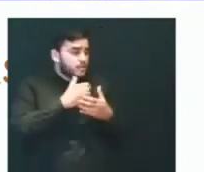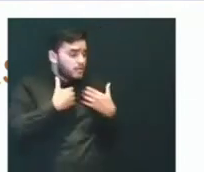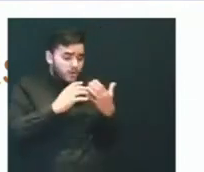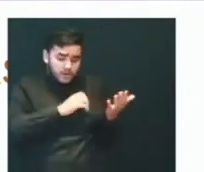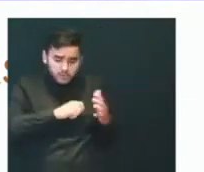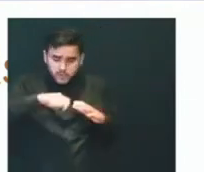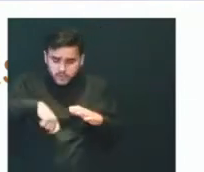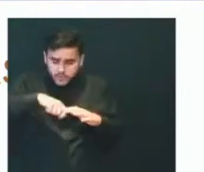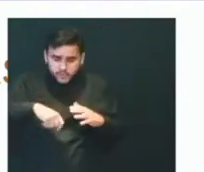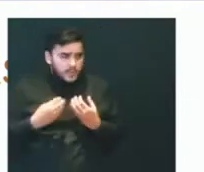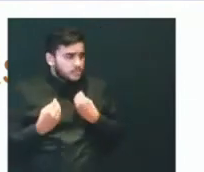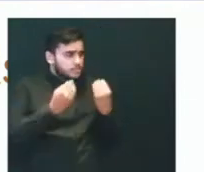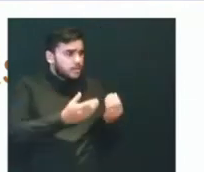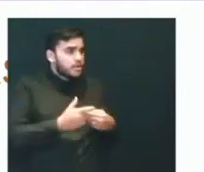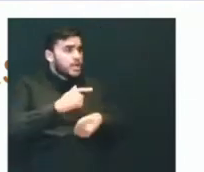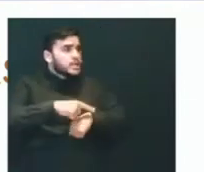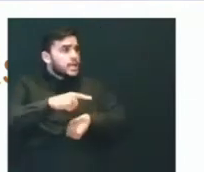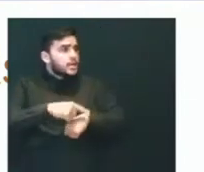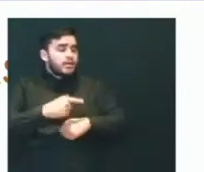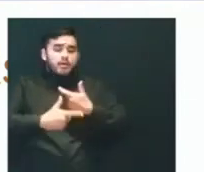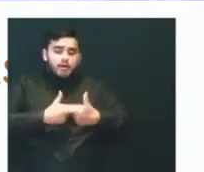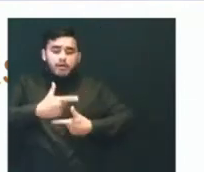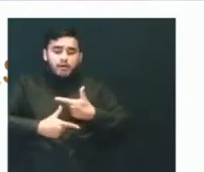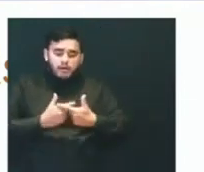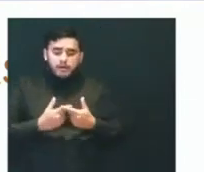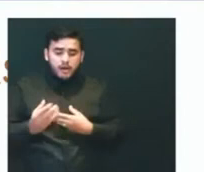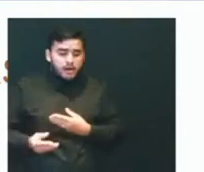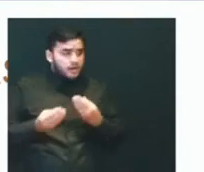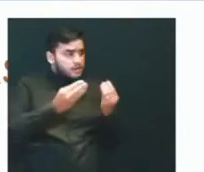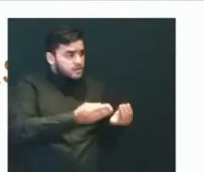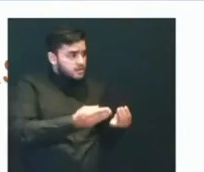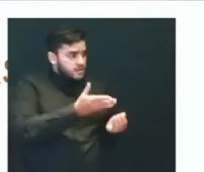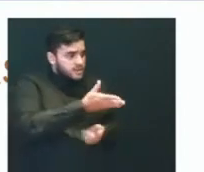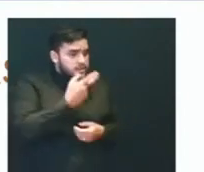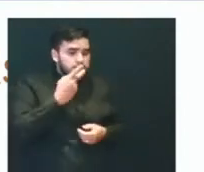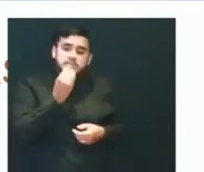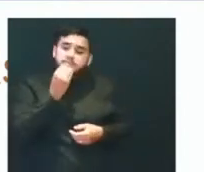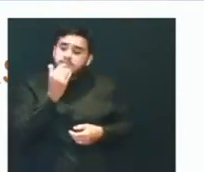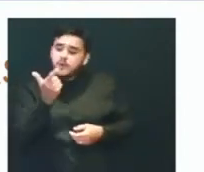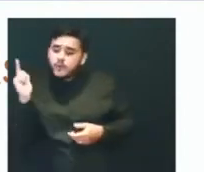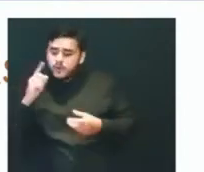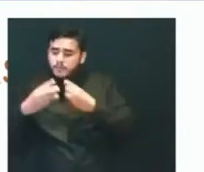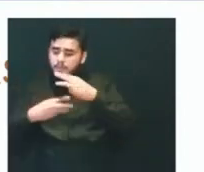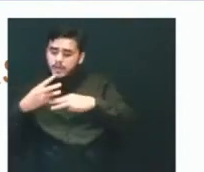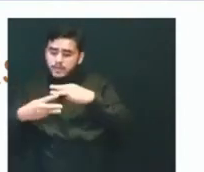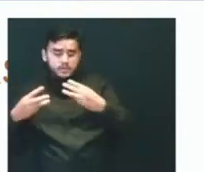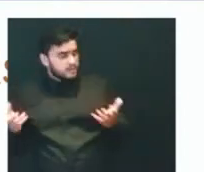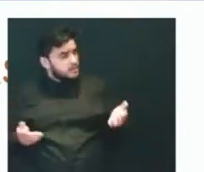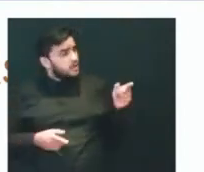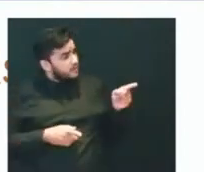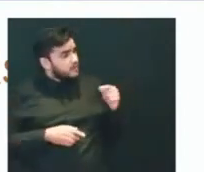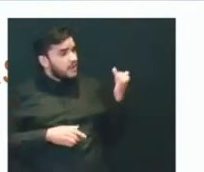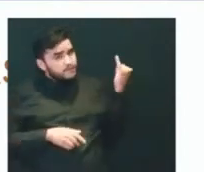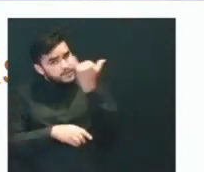amor, levou tempo, teve um cuidado, e a senhora só queria um macarrãozinho. Seria muito mais simples se